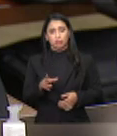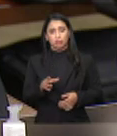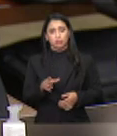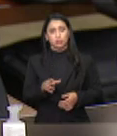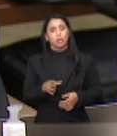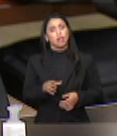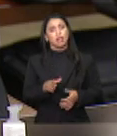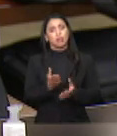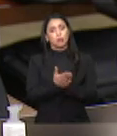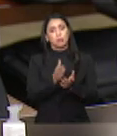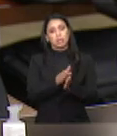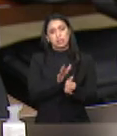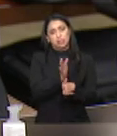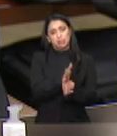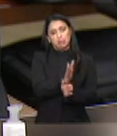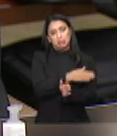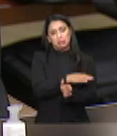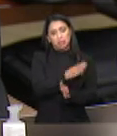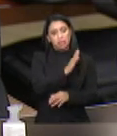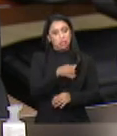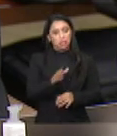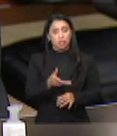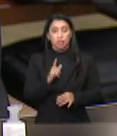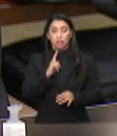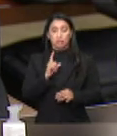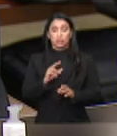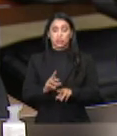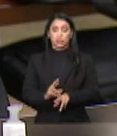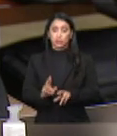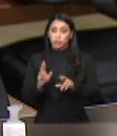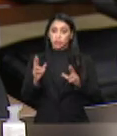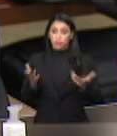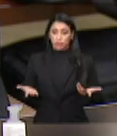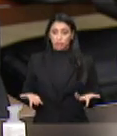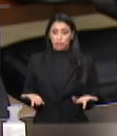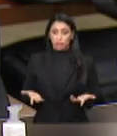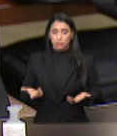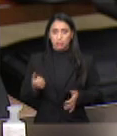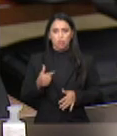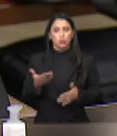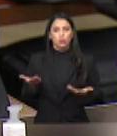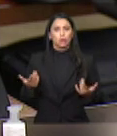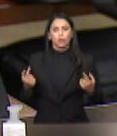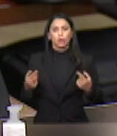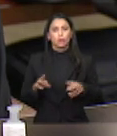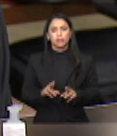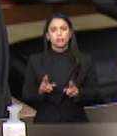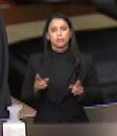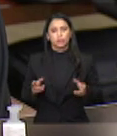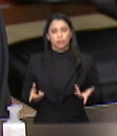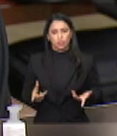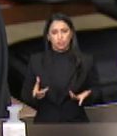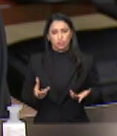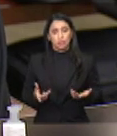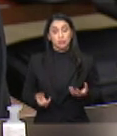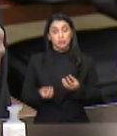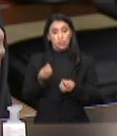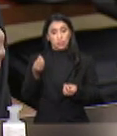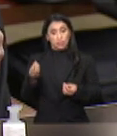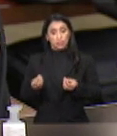mas fazendo uma diferenciação que considero muito importante. Qual é a distinção? É a